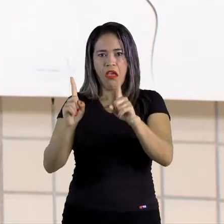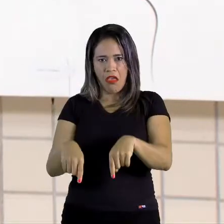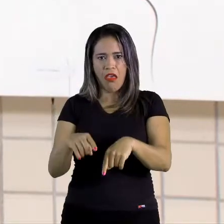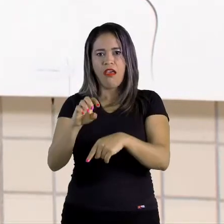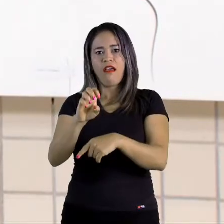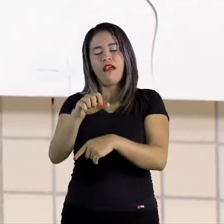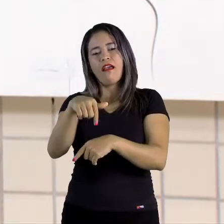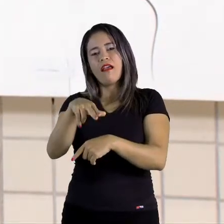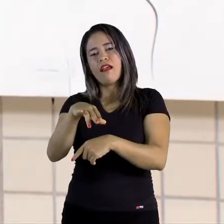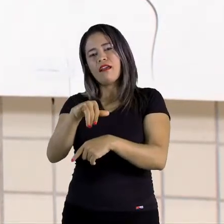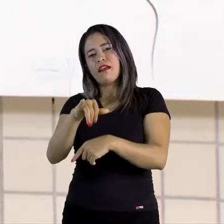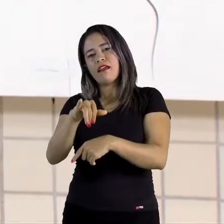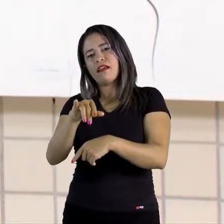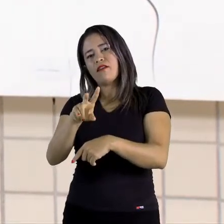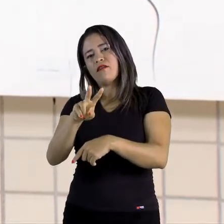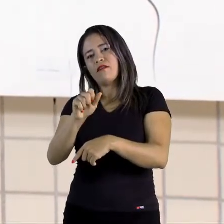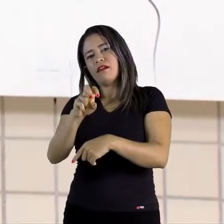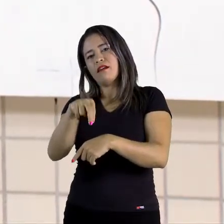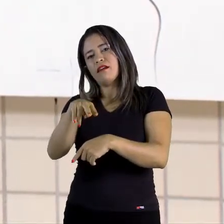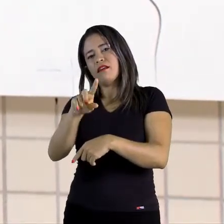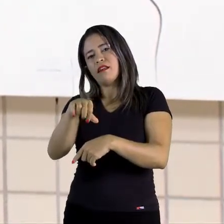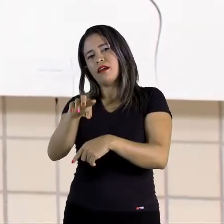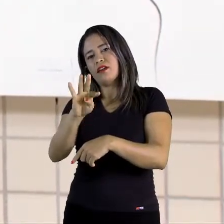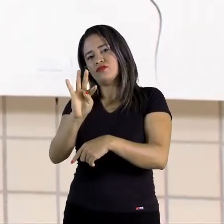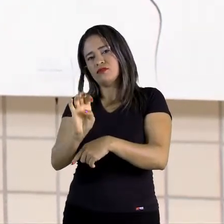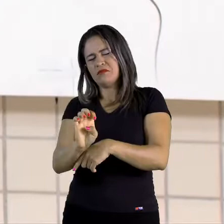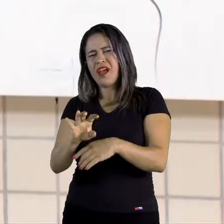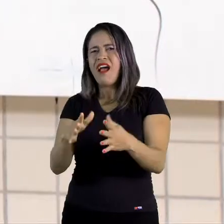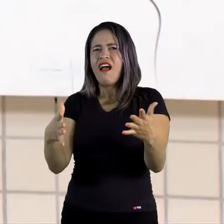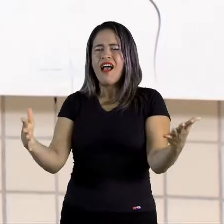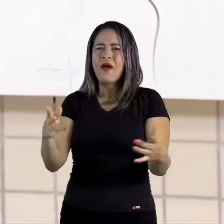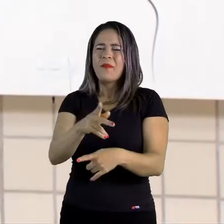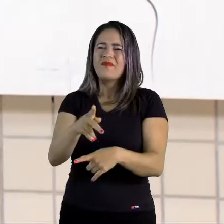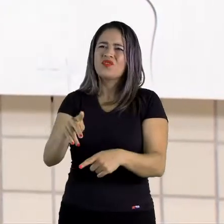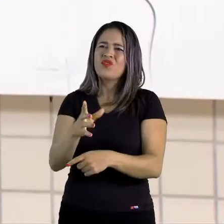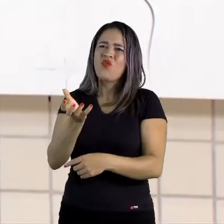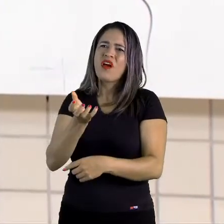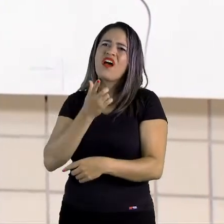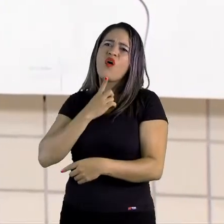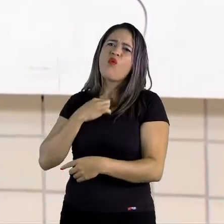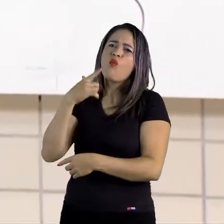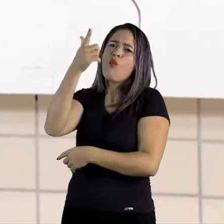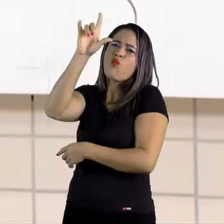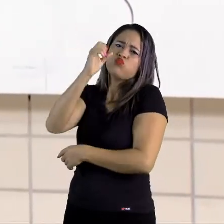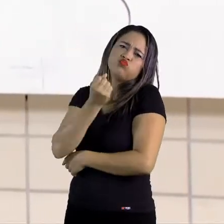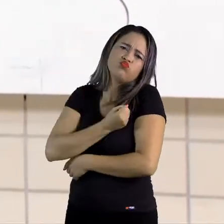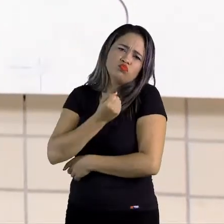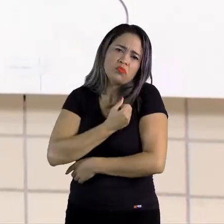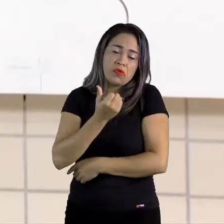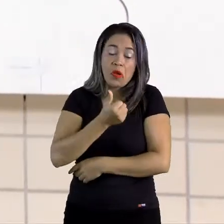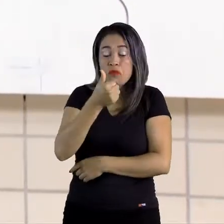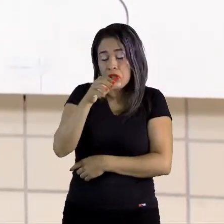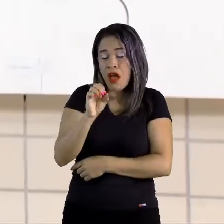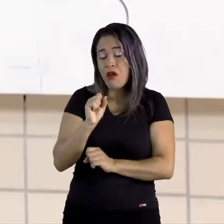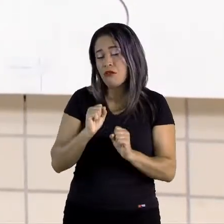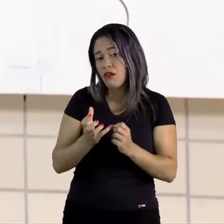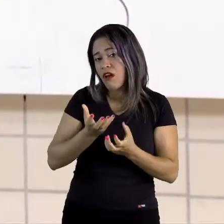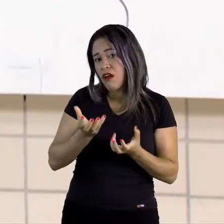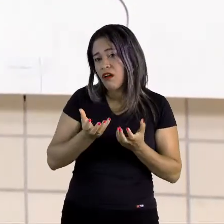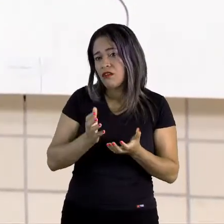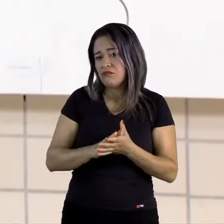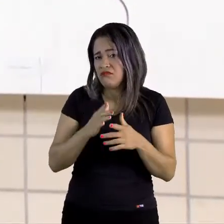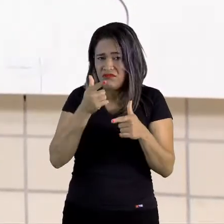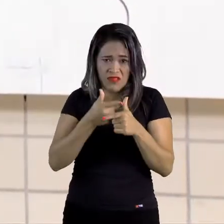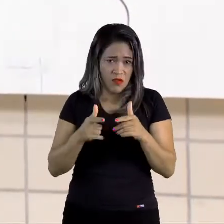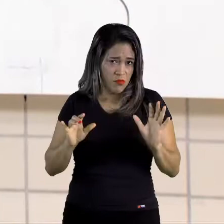turma. Professora, mas eu resolvi multiplicar por um outro número. Eu quis multiplicar por 10. Não tem problema.